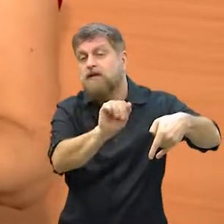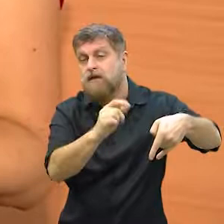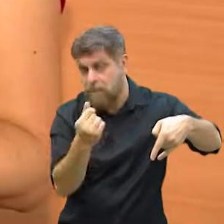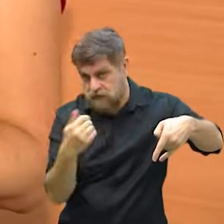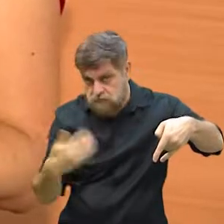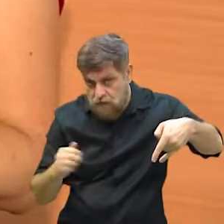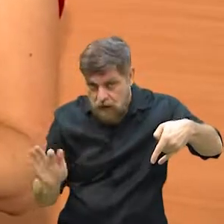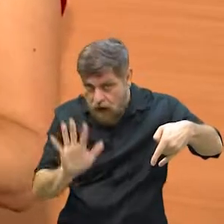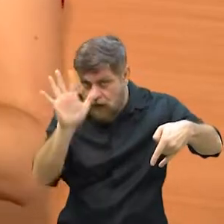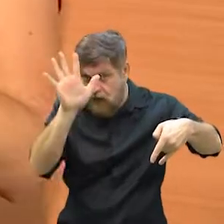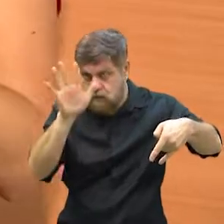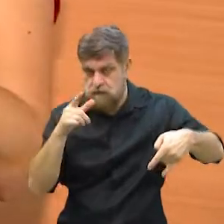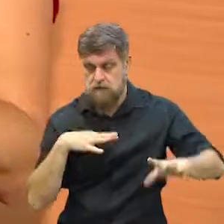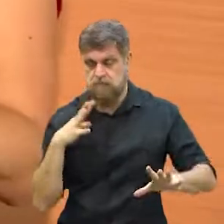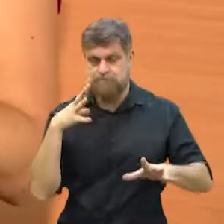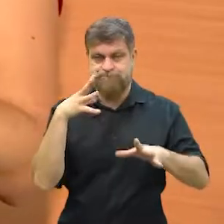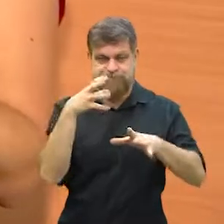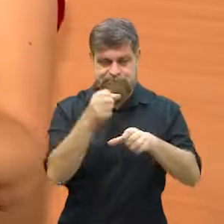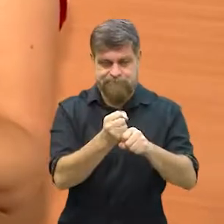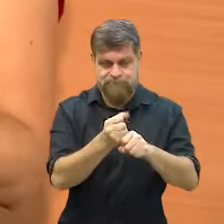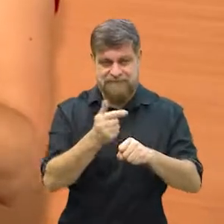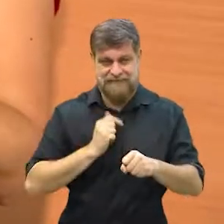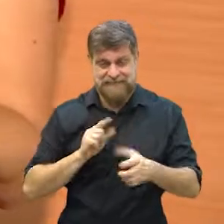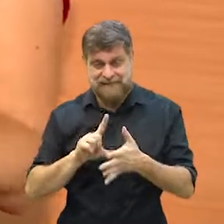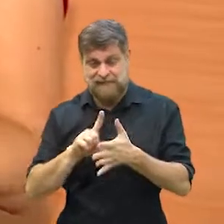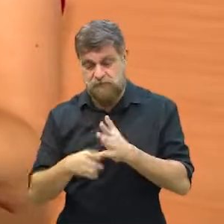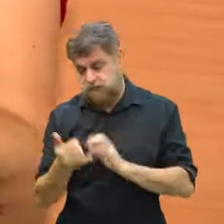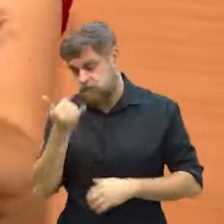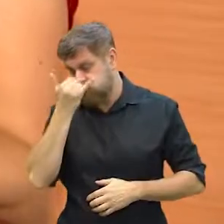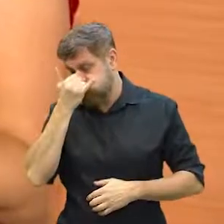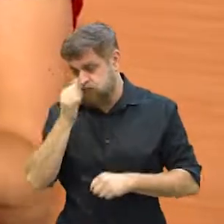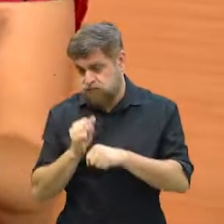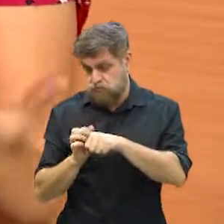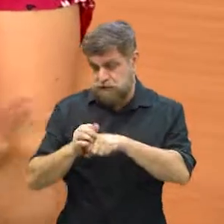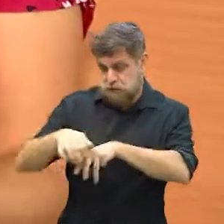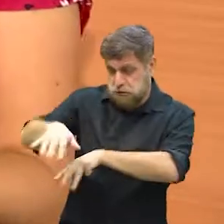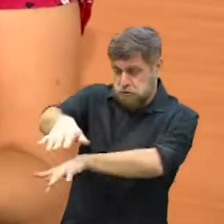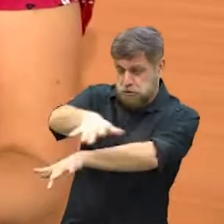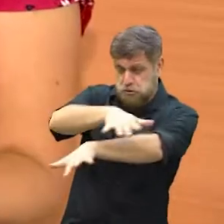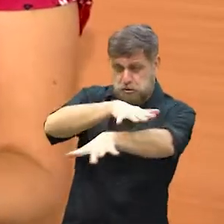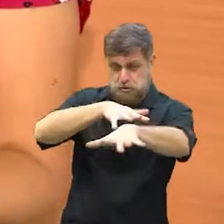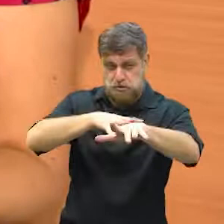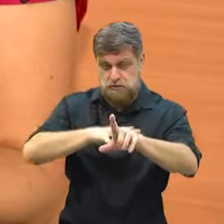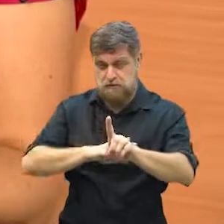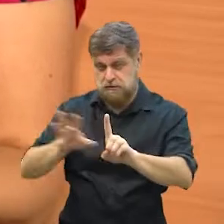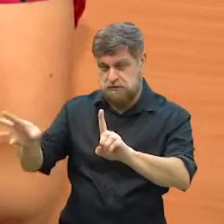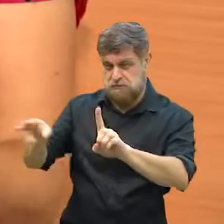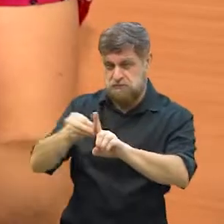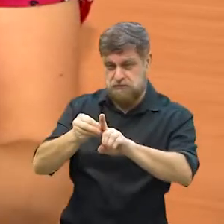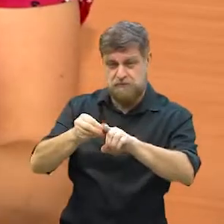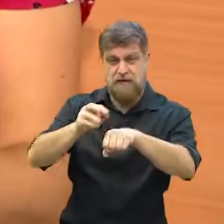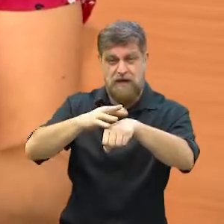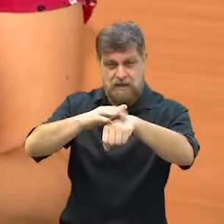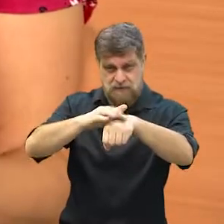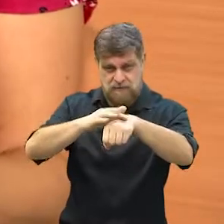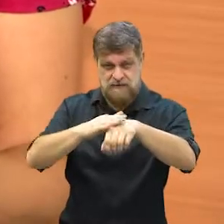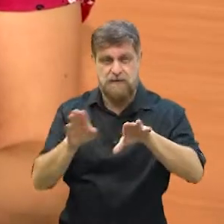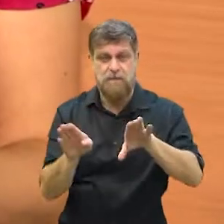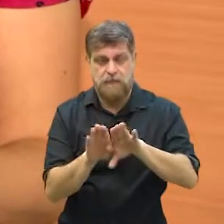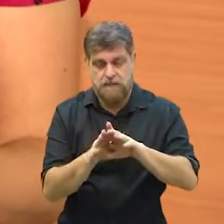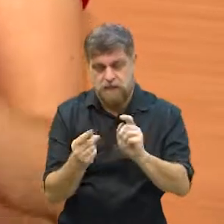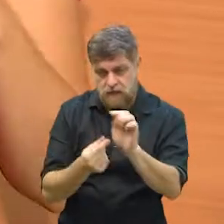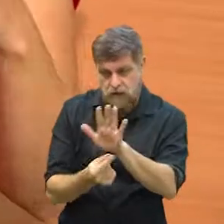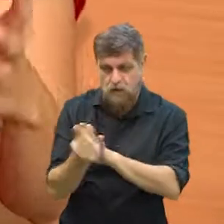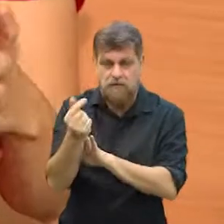Todo esse custo para lidar com a consequência da disseminação, né? Fora isso, eu estou falando do